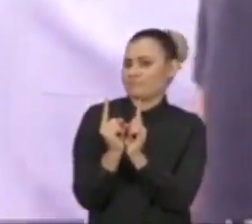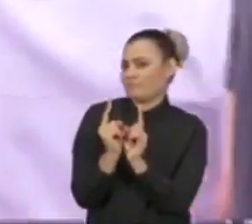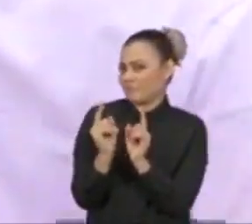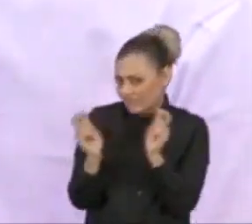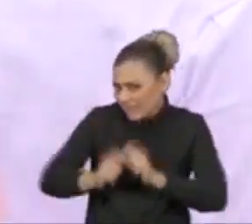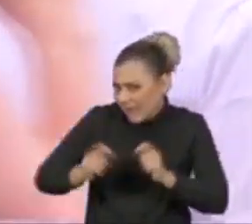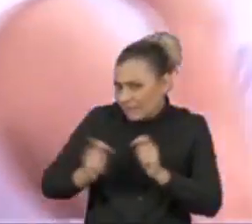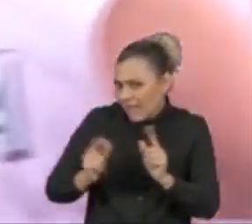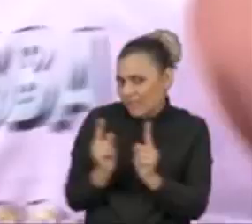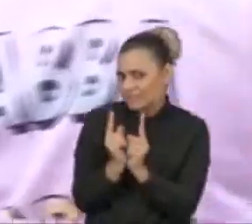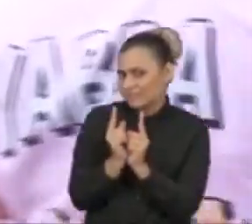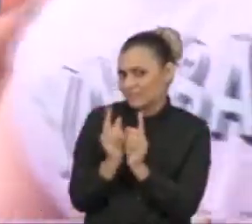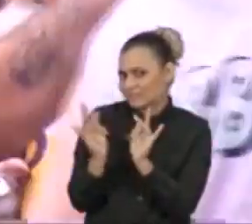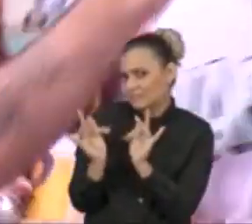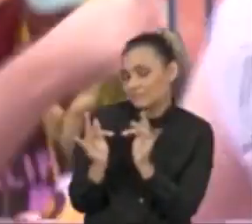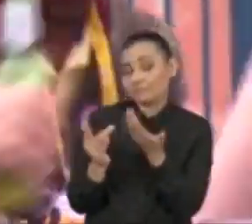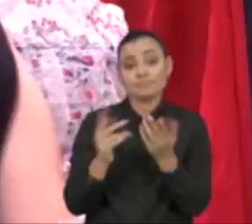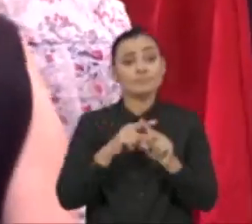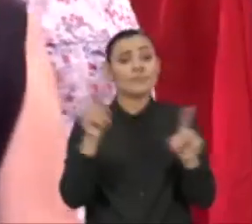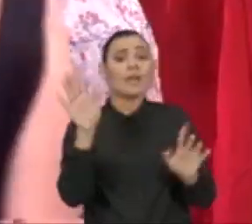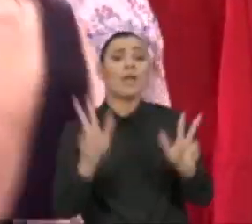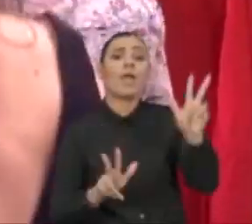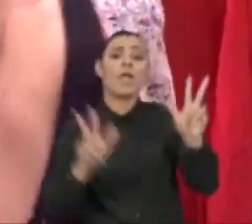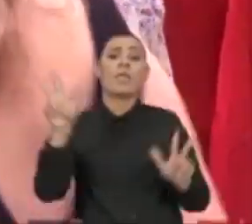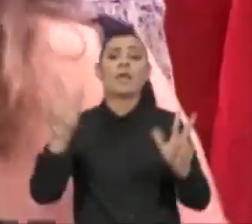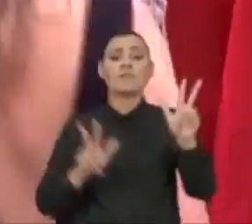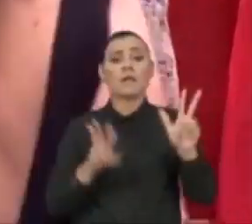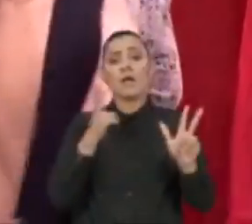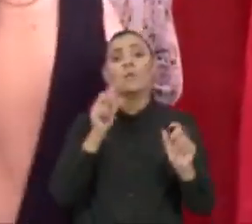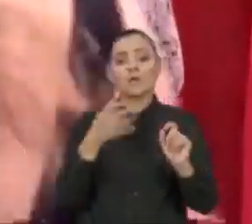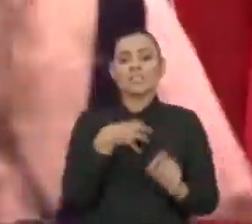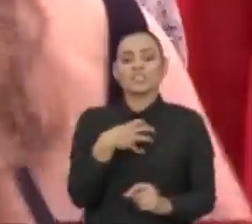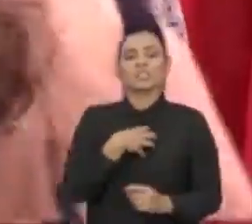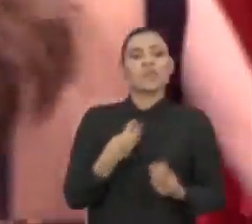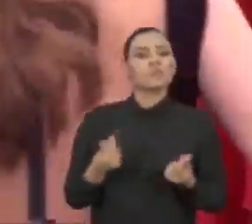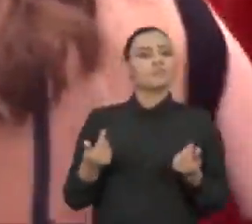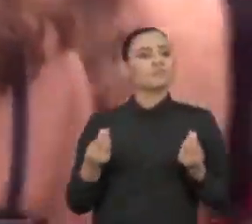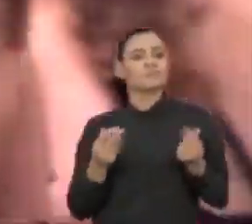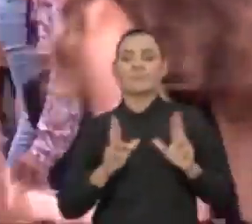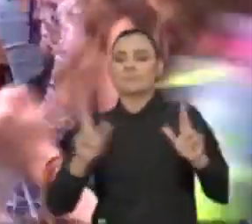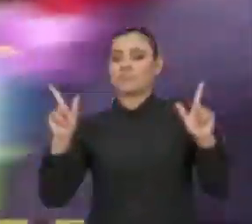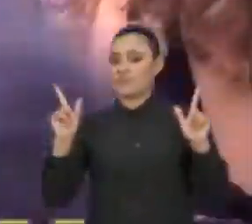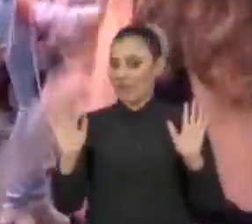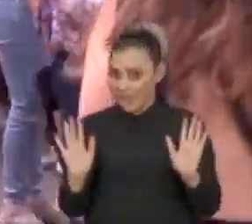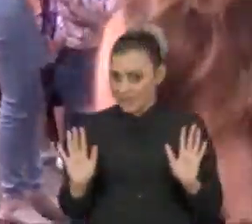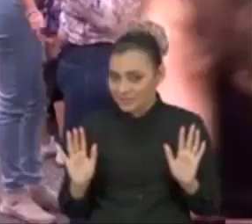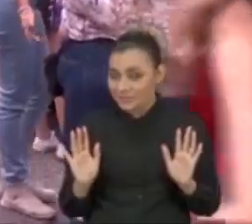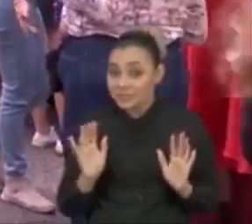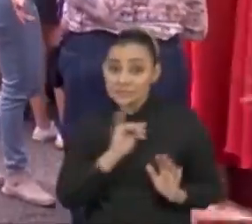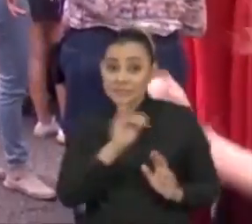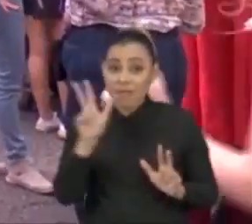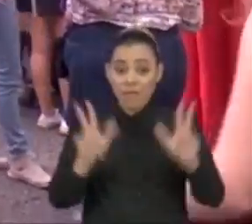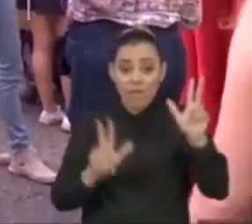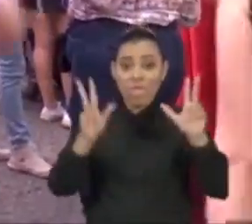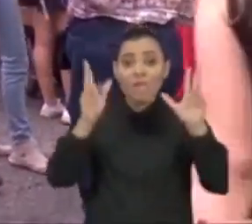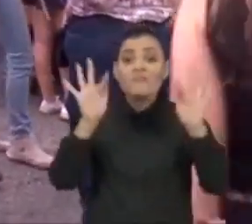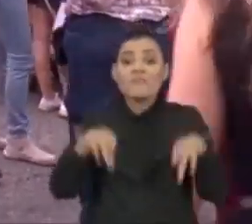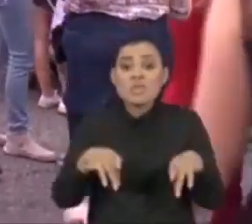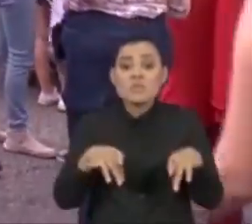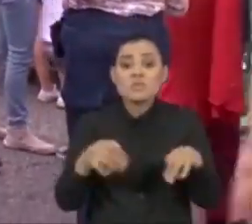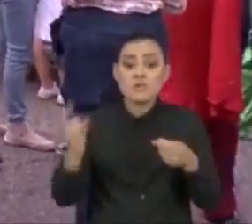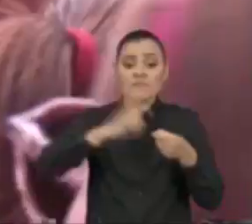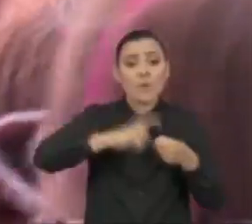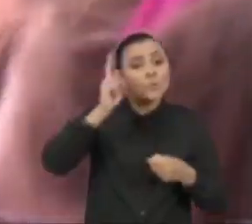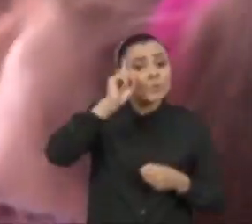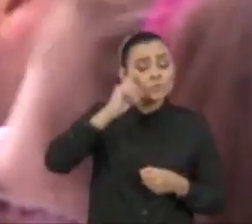principal motivo é que no carnaval as pessoas costumam assumir comportamentos que não são habituais. Quando a folia termina e elas voltam ao